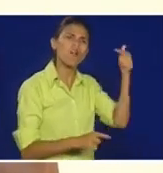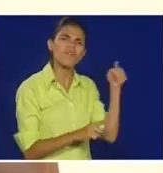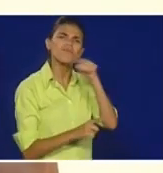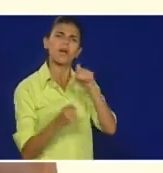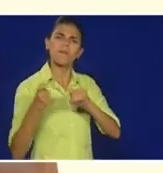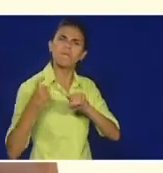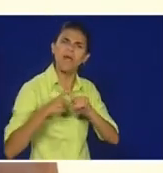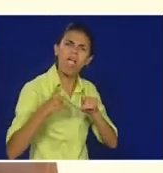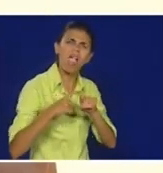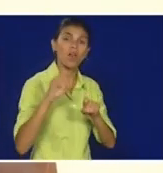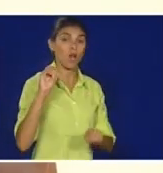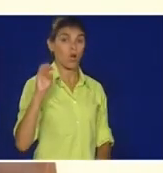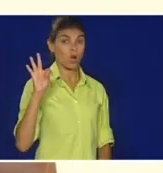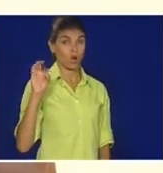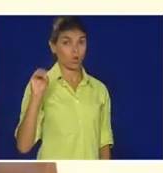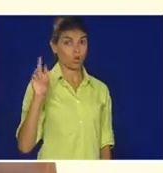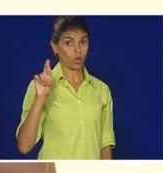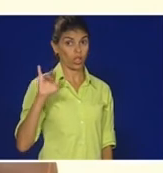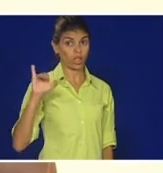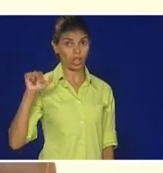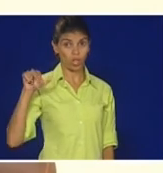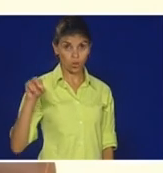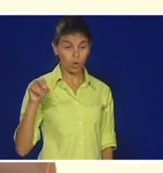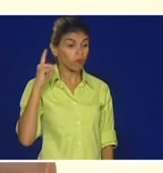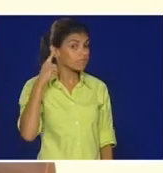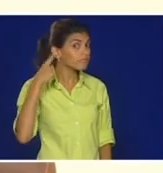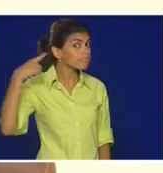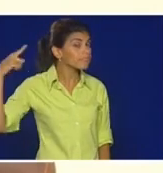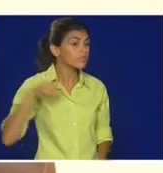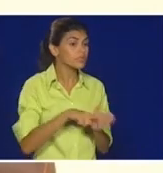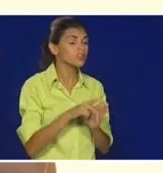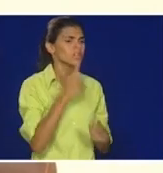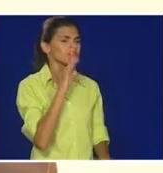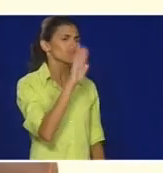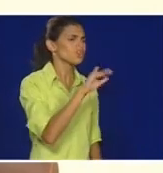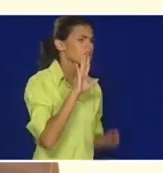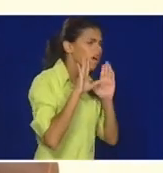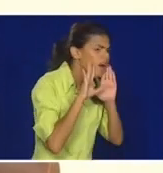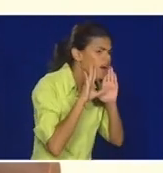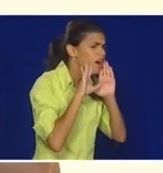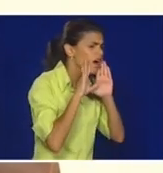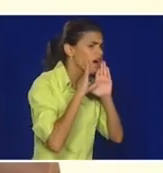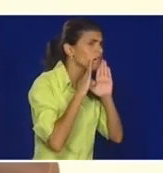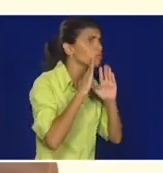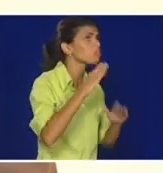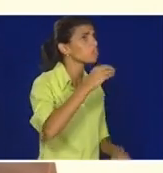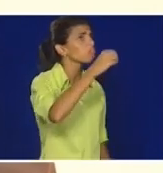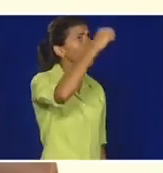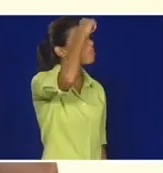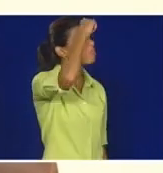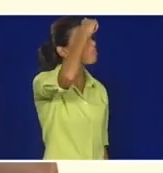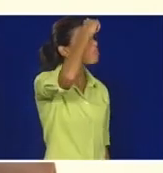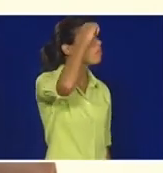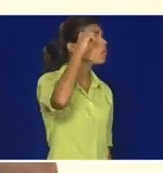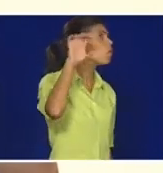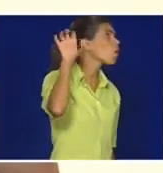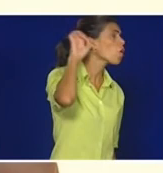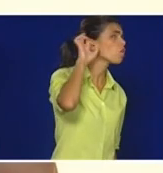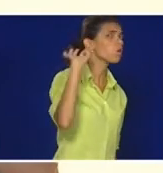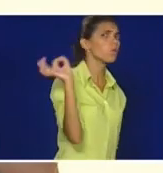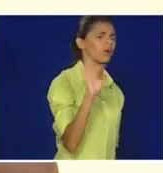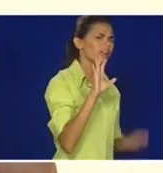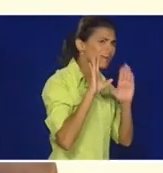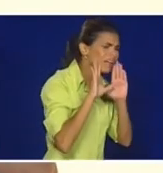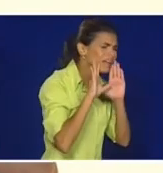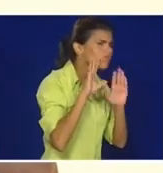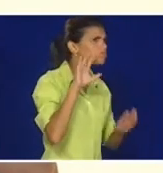porque observava também que quando chamava e ele estava de costas, ele não atendia. Aí ela nos orientou e nós fomos procurar. E